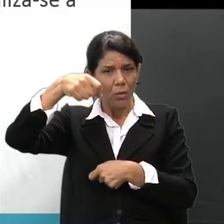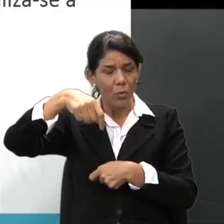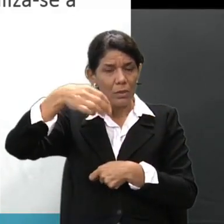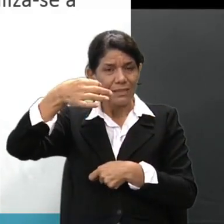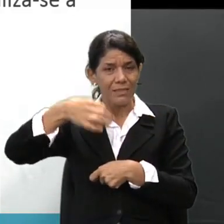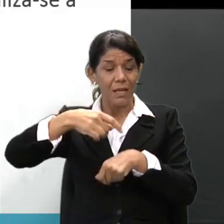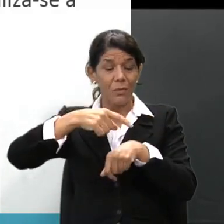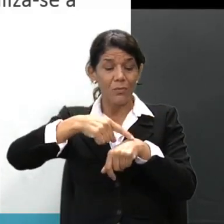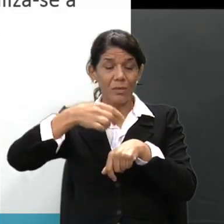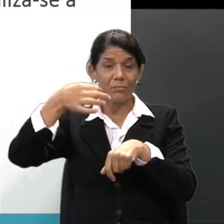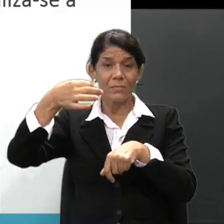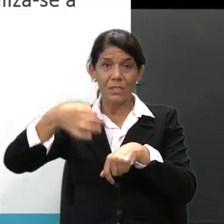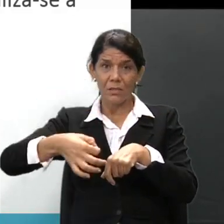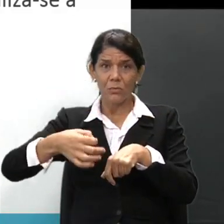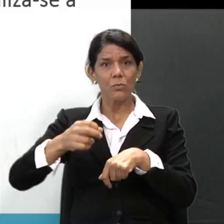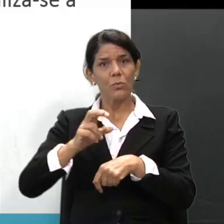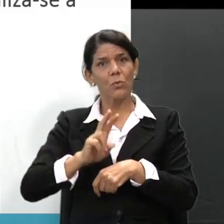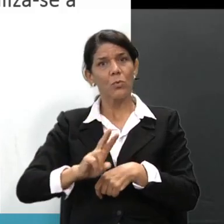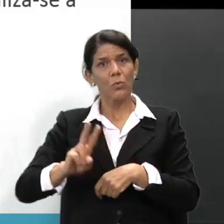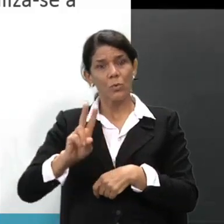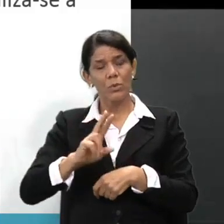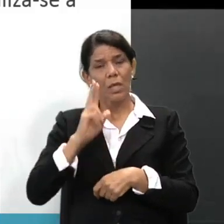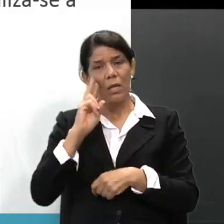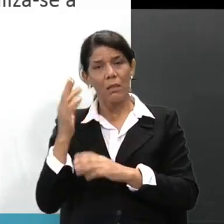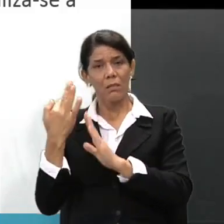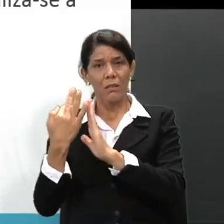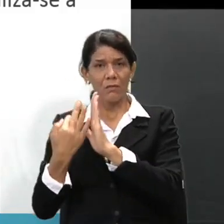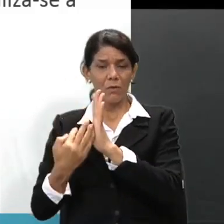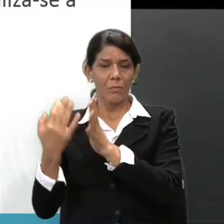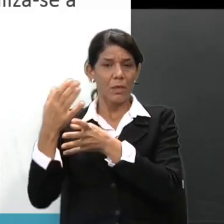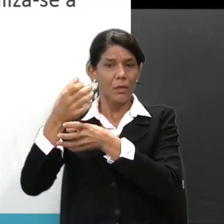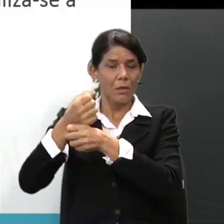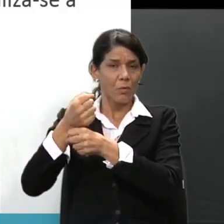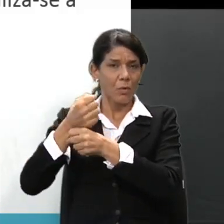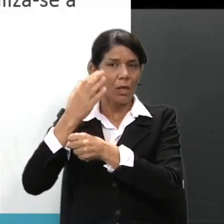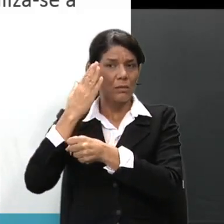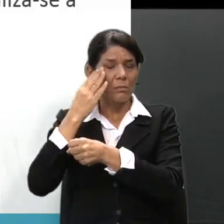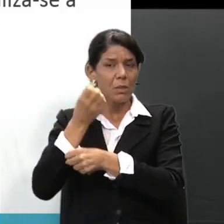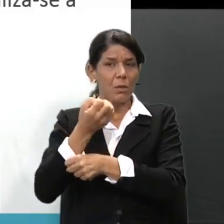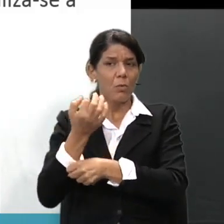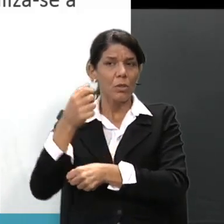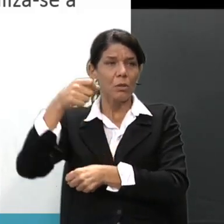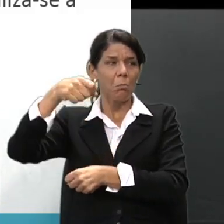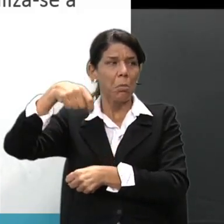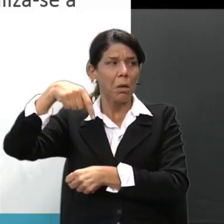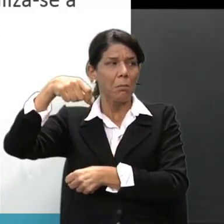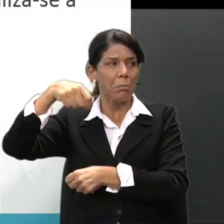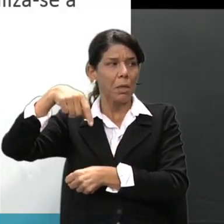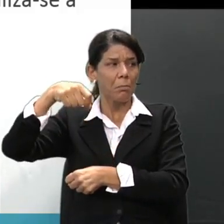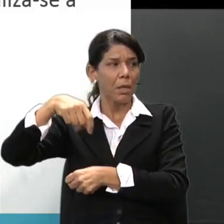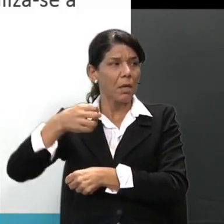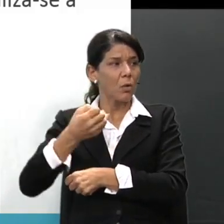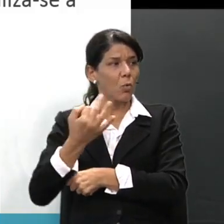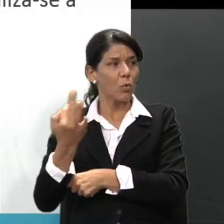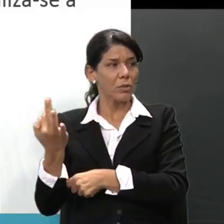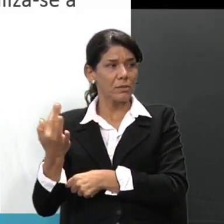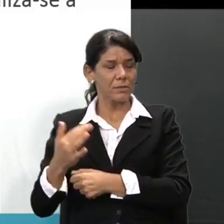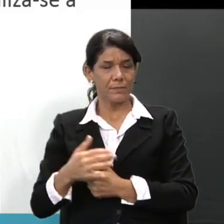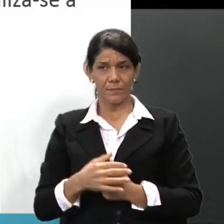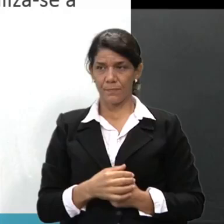tempo determinado, nós utilizamos esta fórmula para calcular o gotejamento. Então, o número de